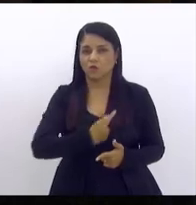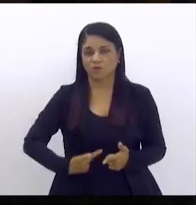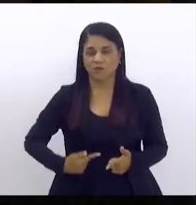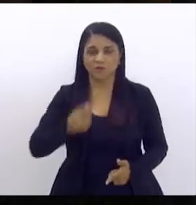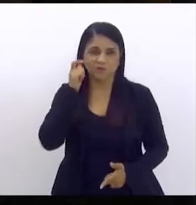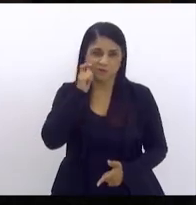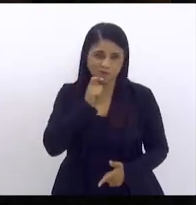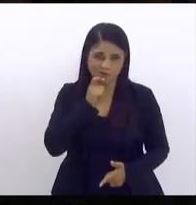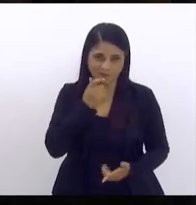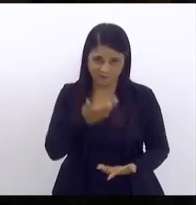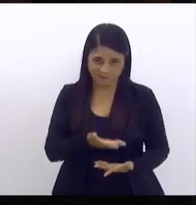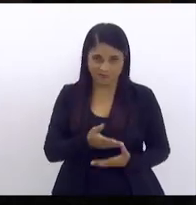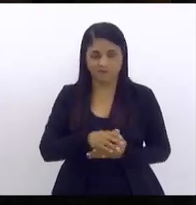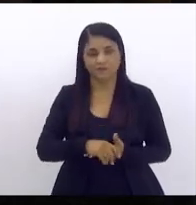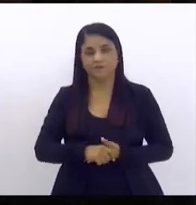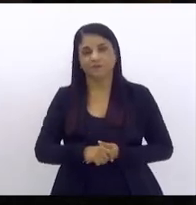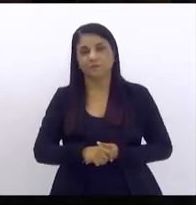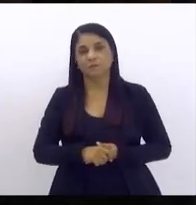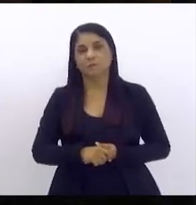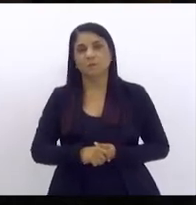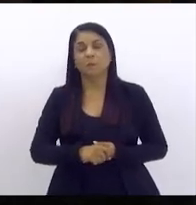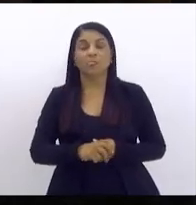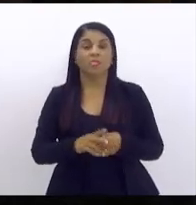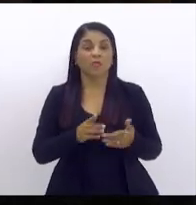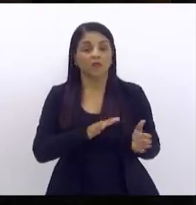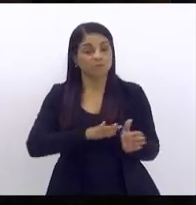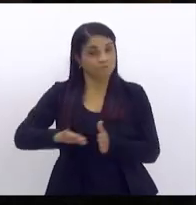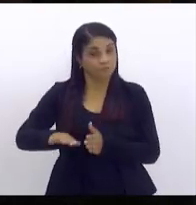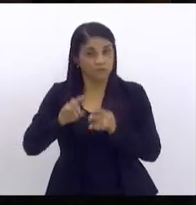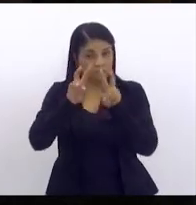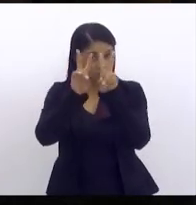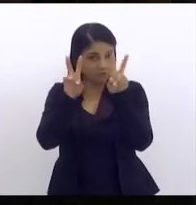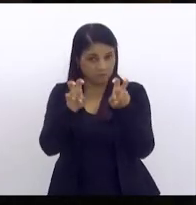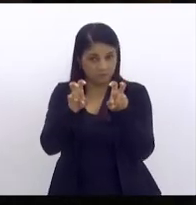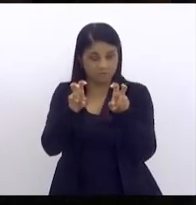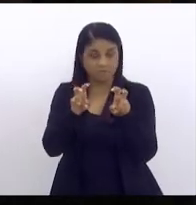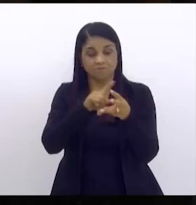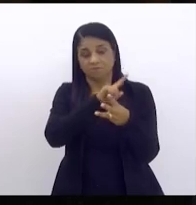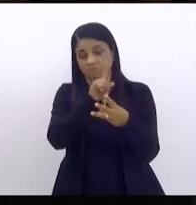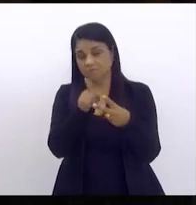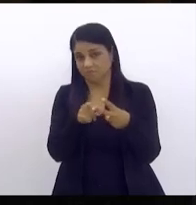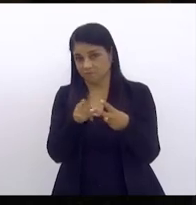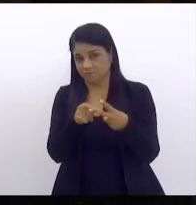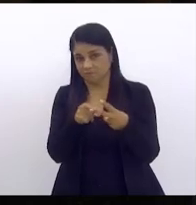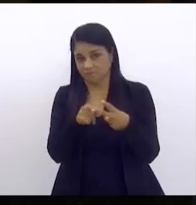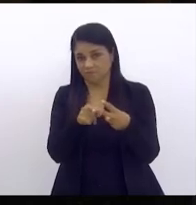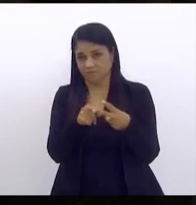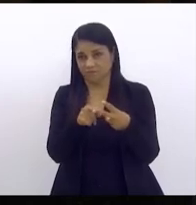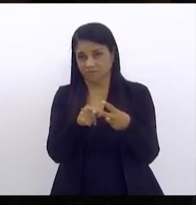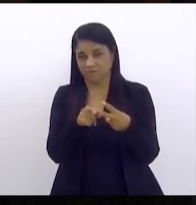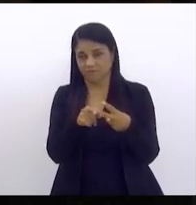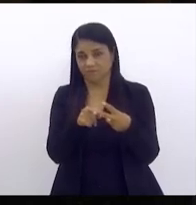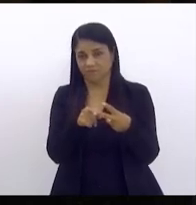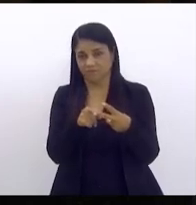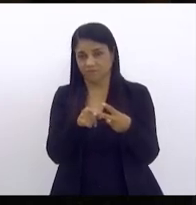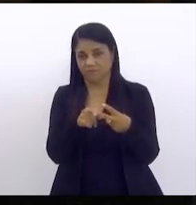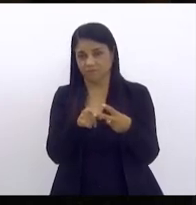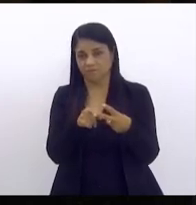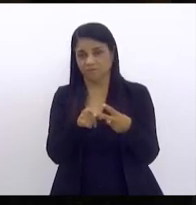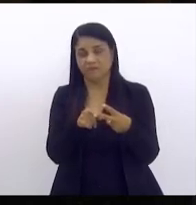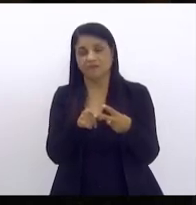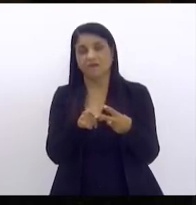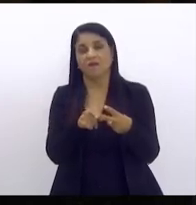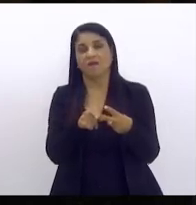Estado, Cláudio Castro. O outro tema que eu venho trazer aqui, e antes de falar em outro tema, quero